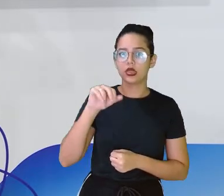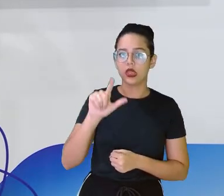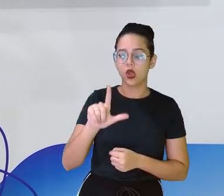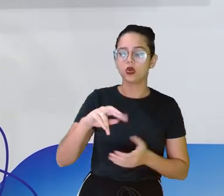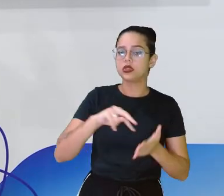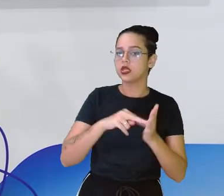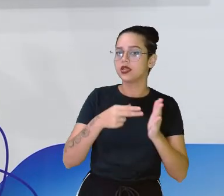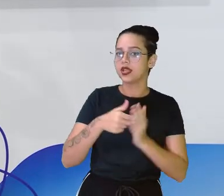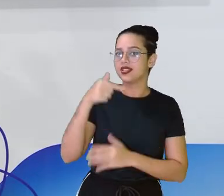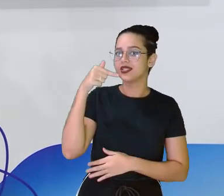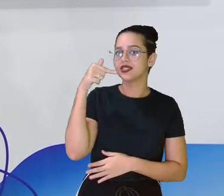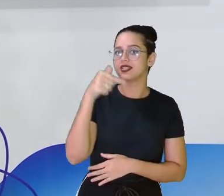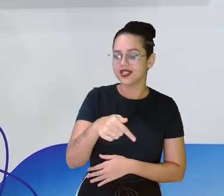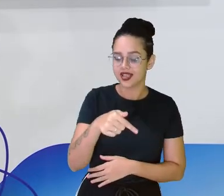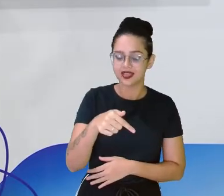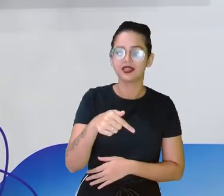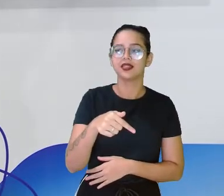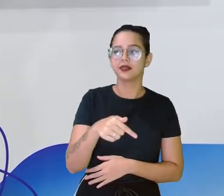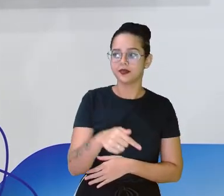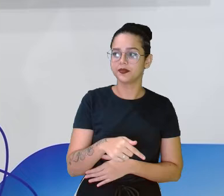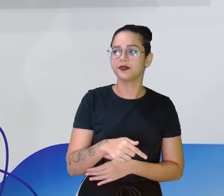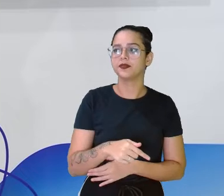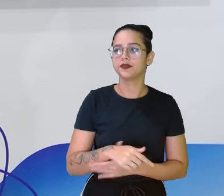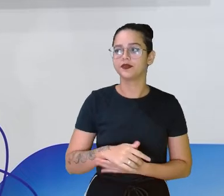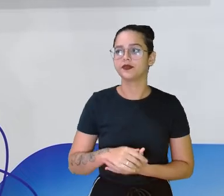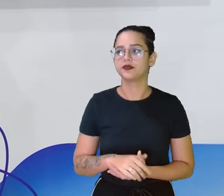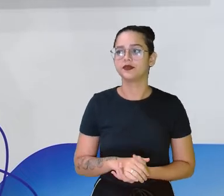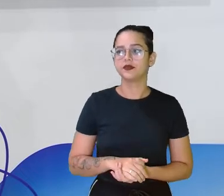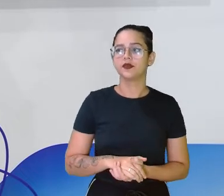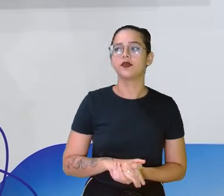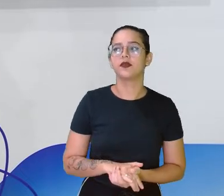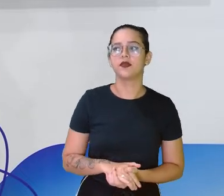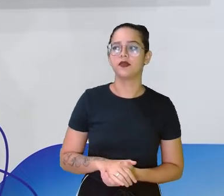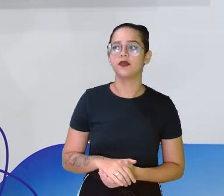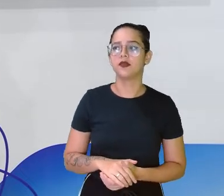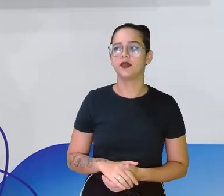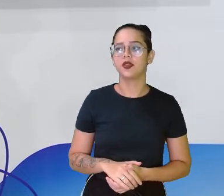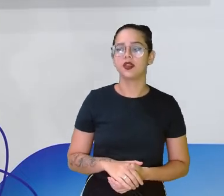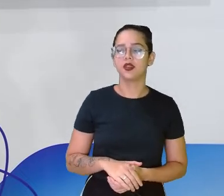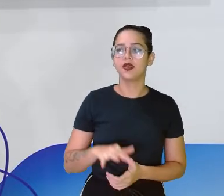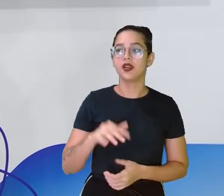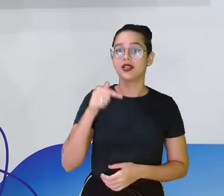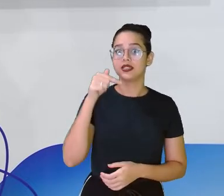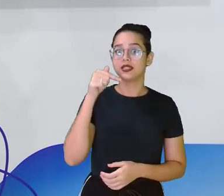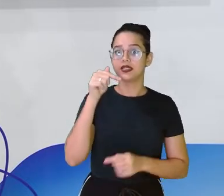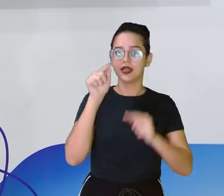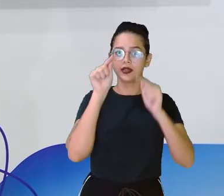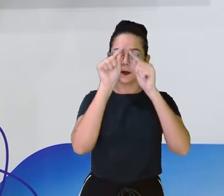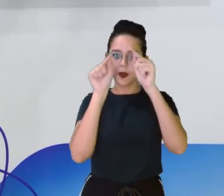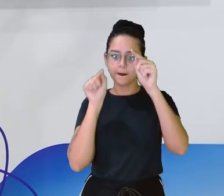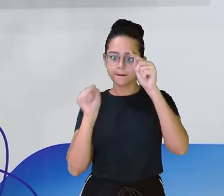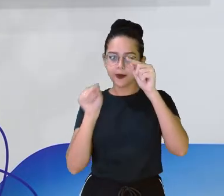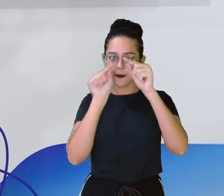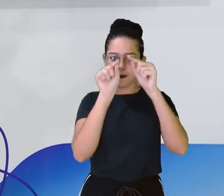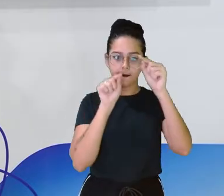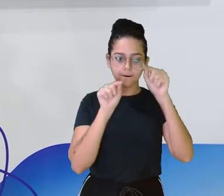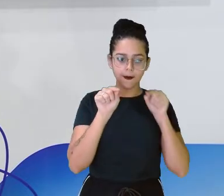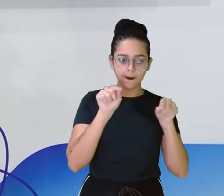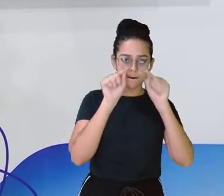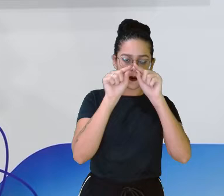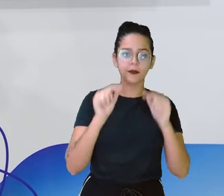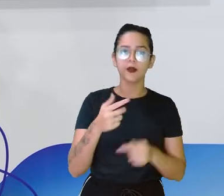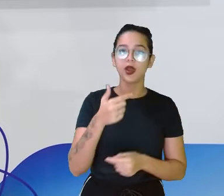Pensa, faces laterais mais base. Vértices que são 7. 7 pontos de encontro e